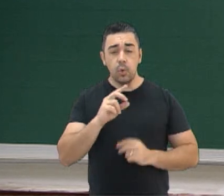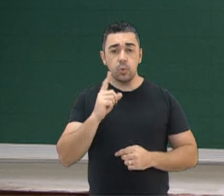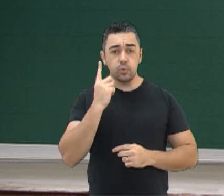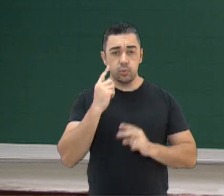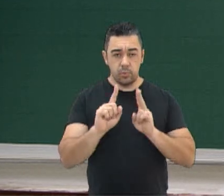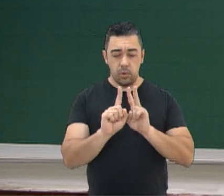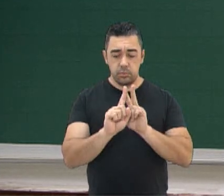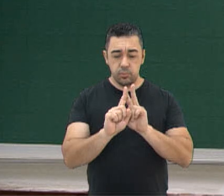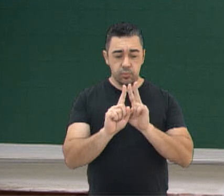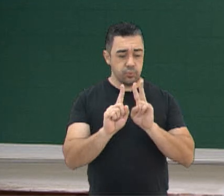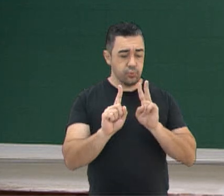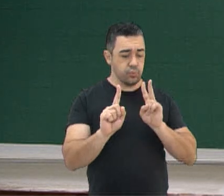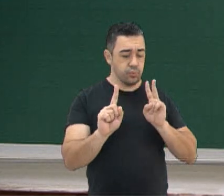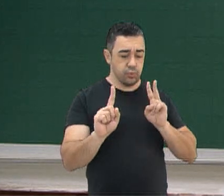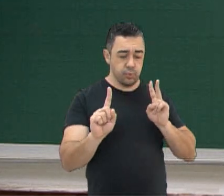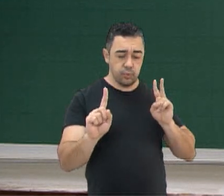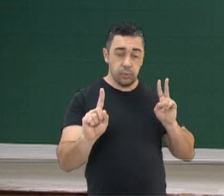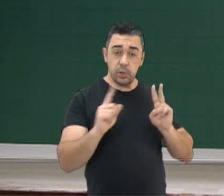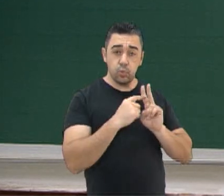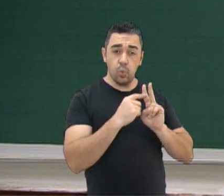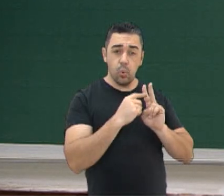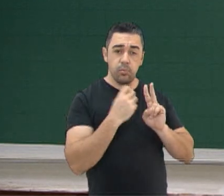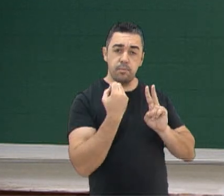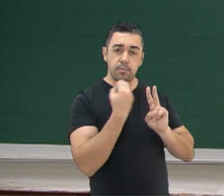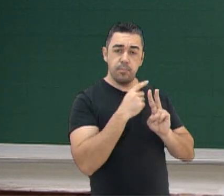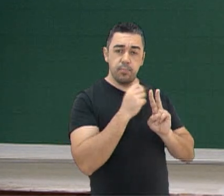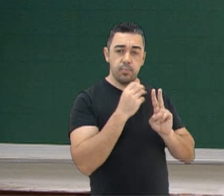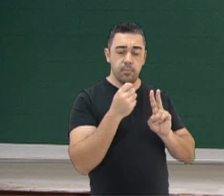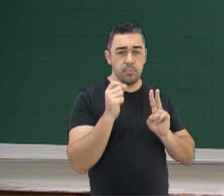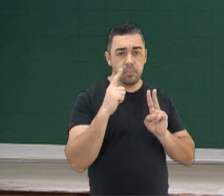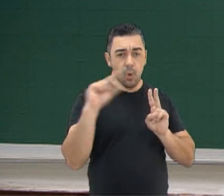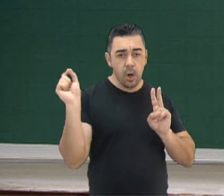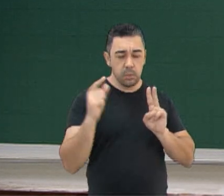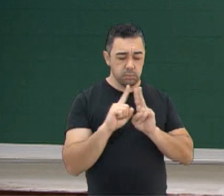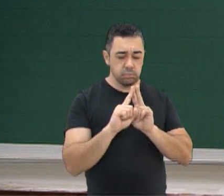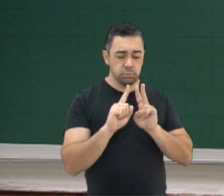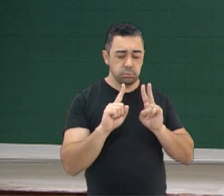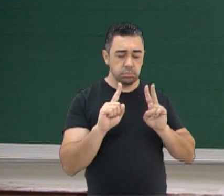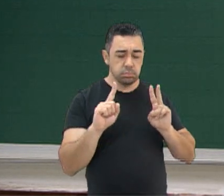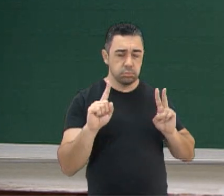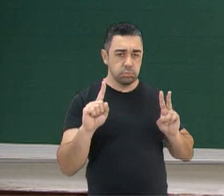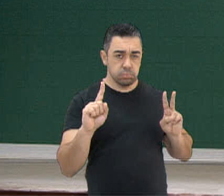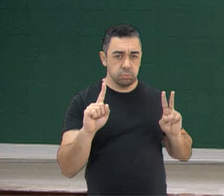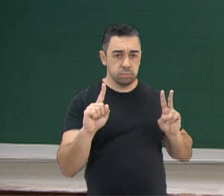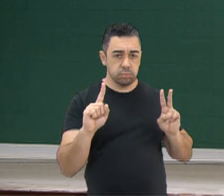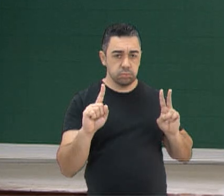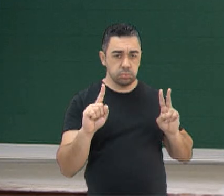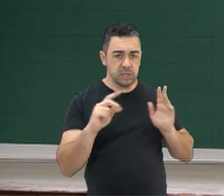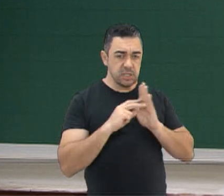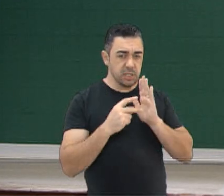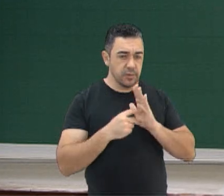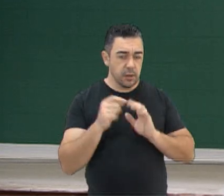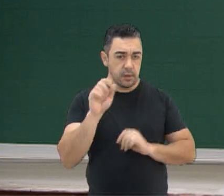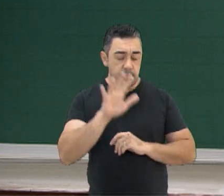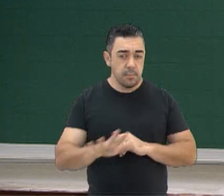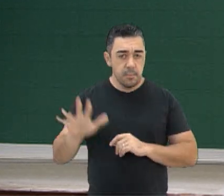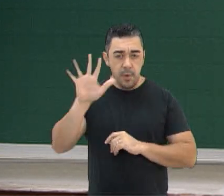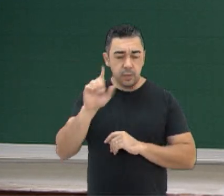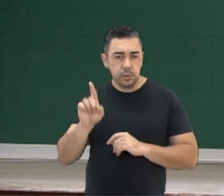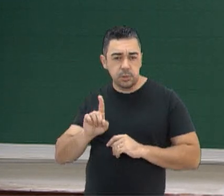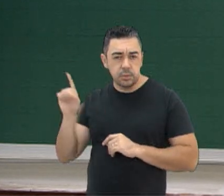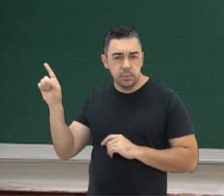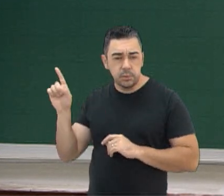embora, estavam se distanciando do personagem principal. Então, voltando lá para a imagem,